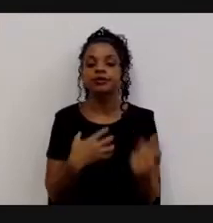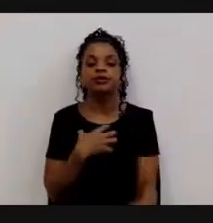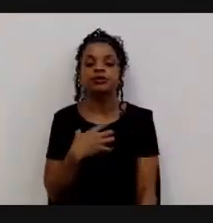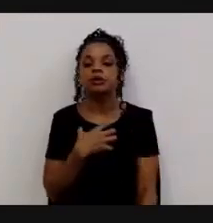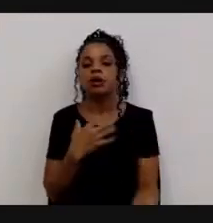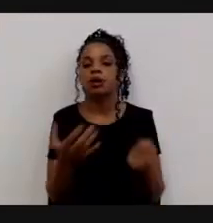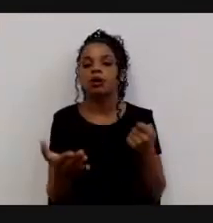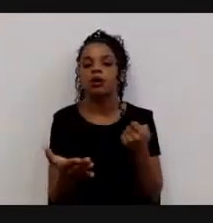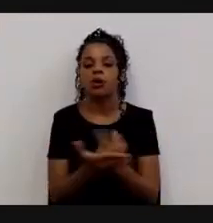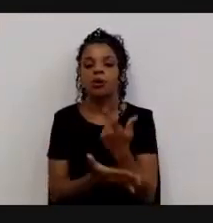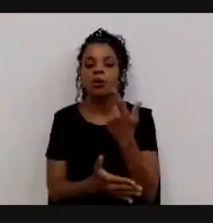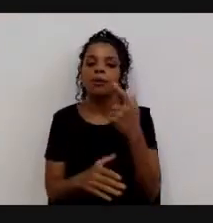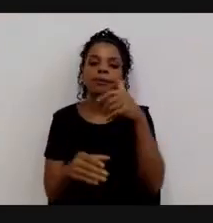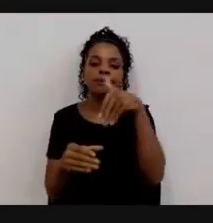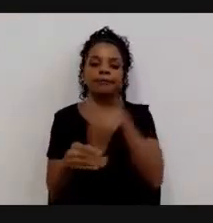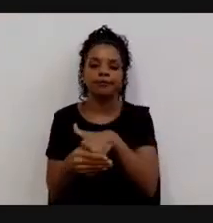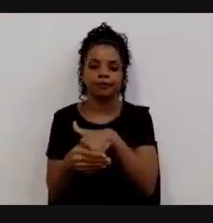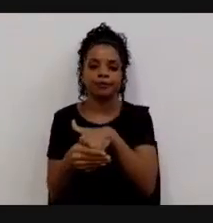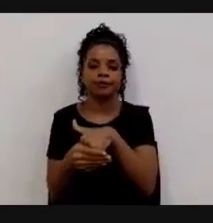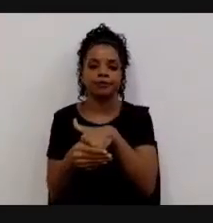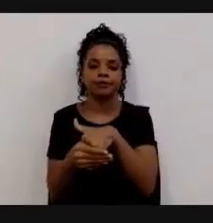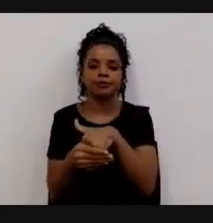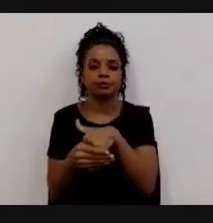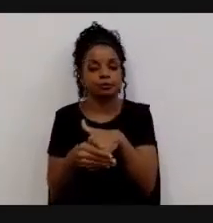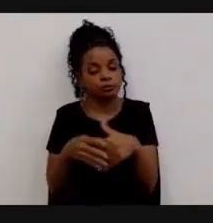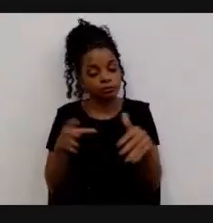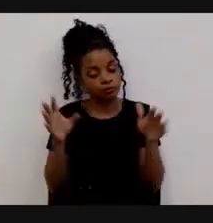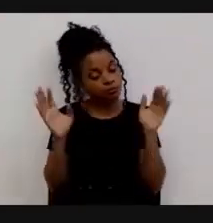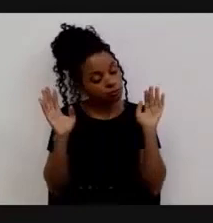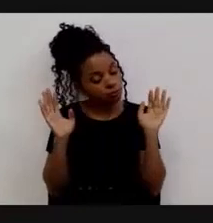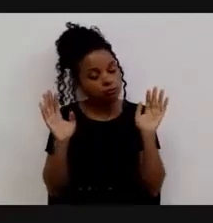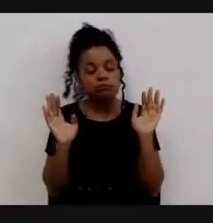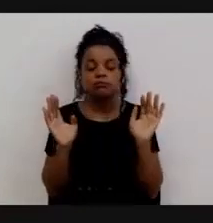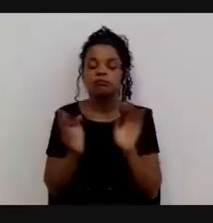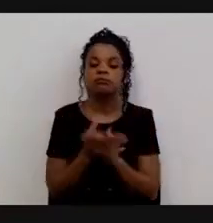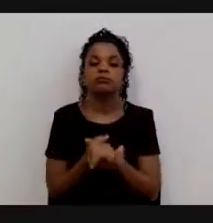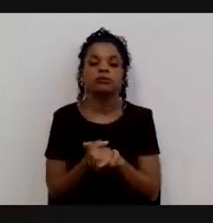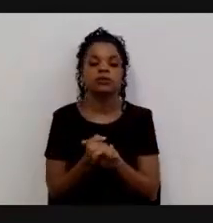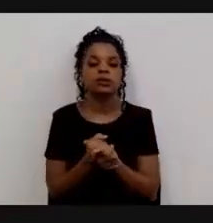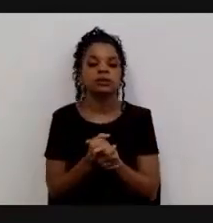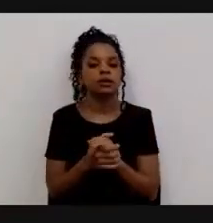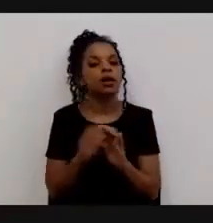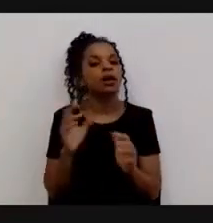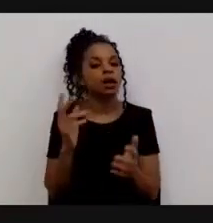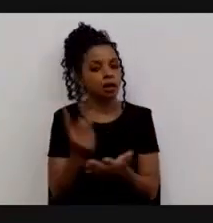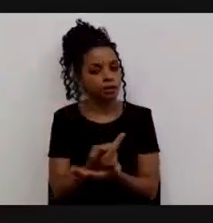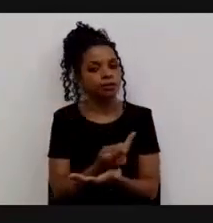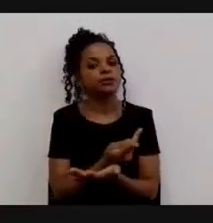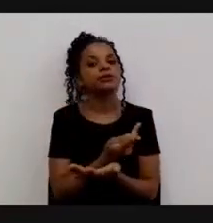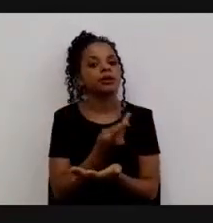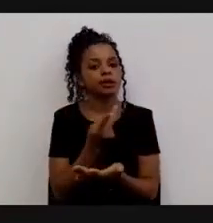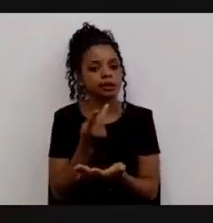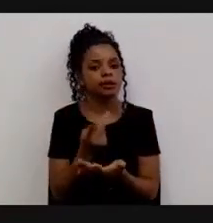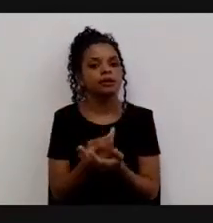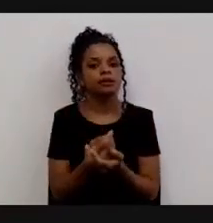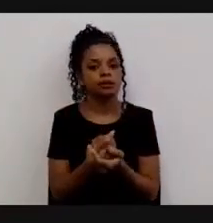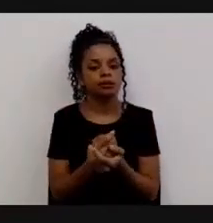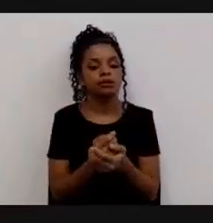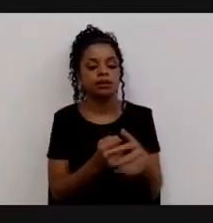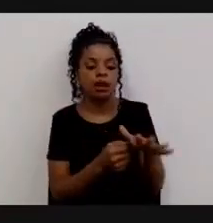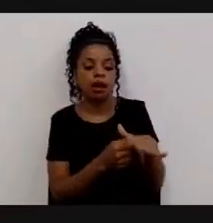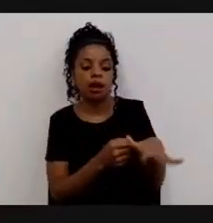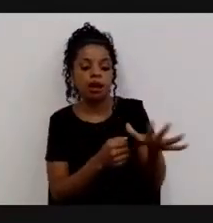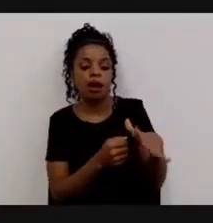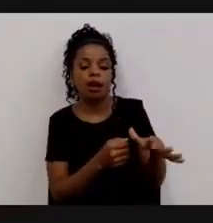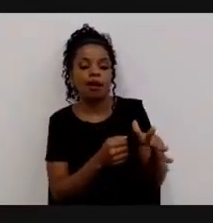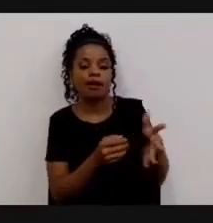Posso estar uma nova modalidade, não quer dizer que seja, né? Mas acontece muito, acontece. As áreas favorecidas muitas